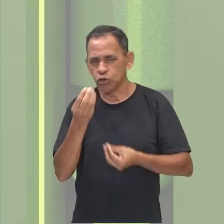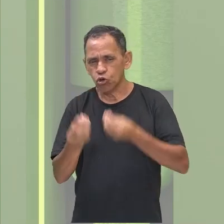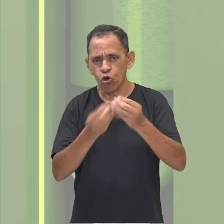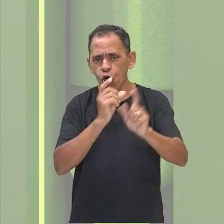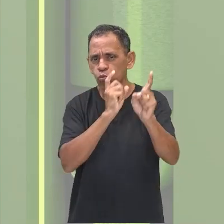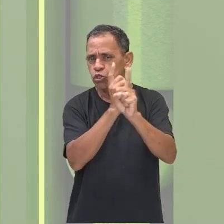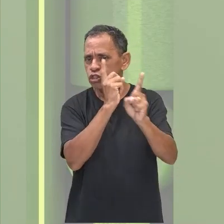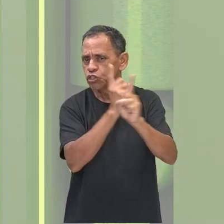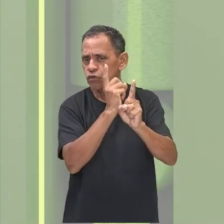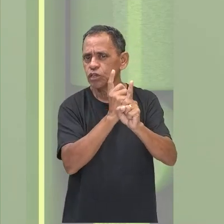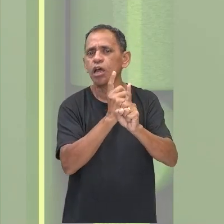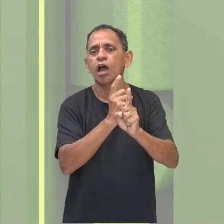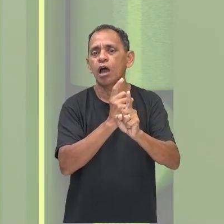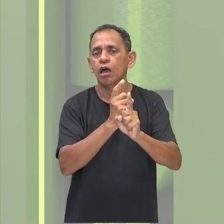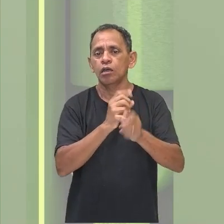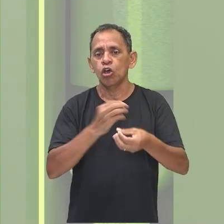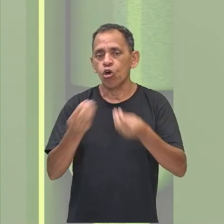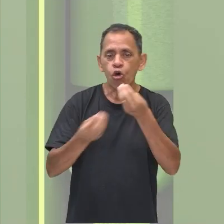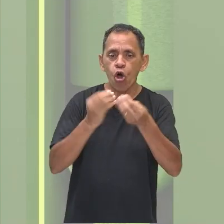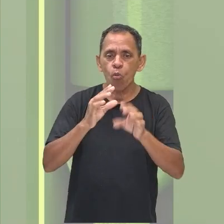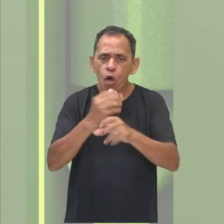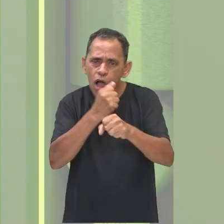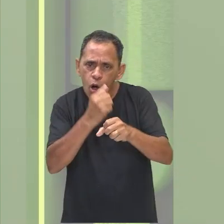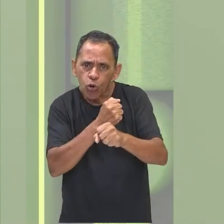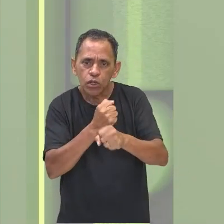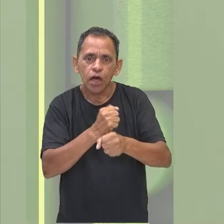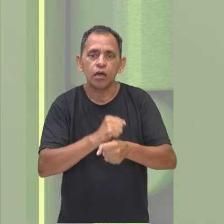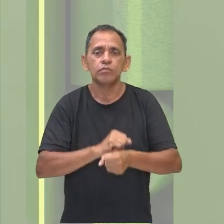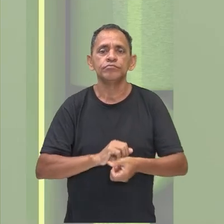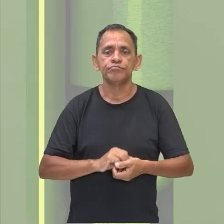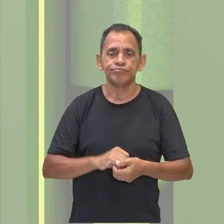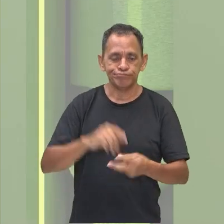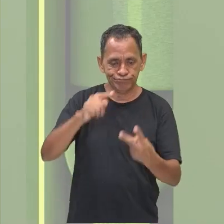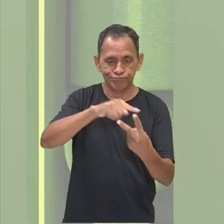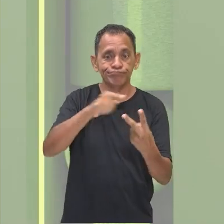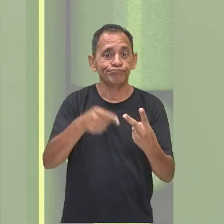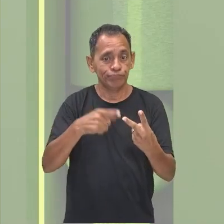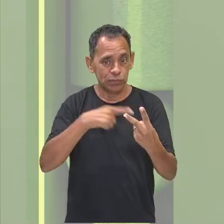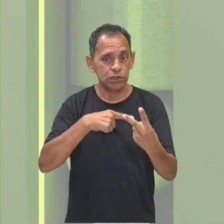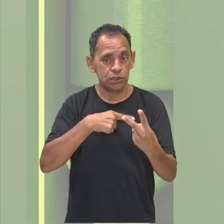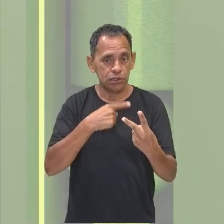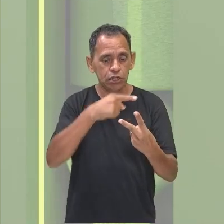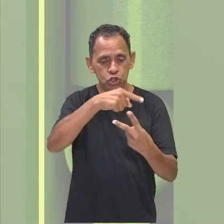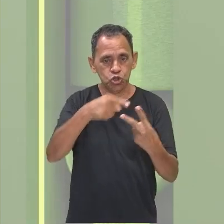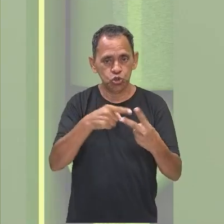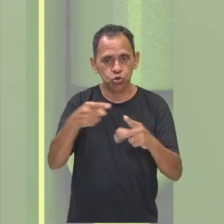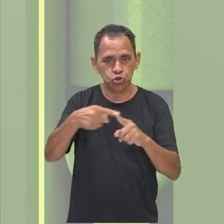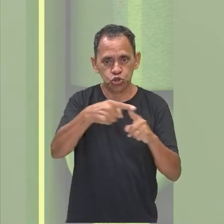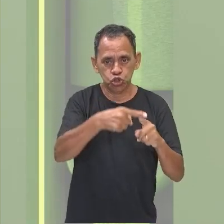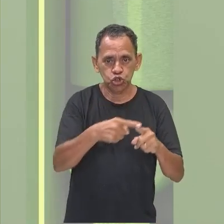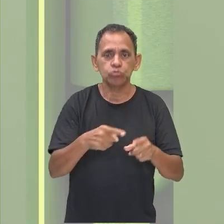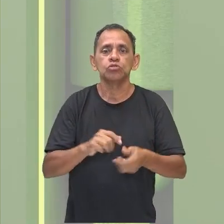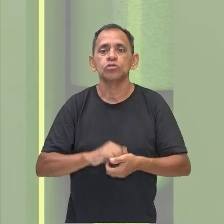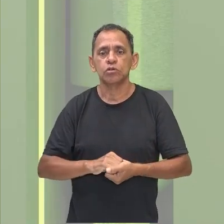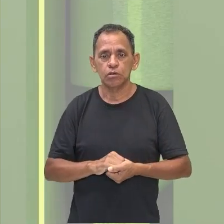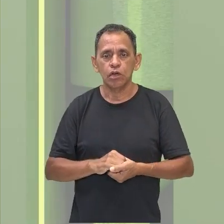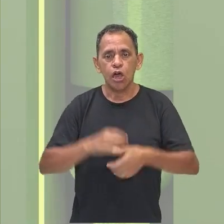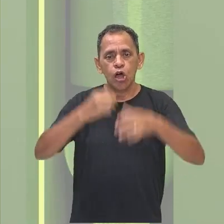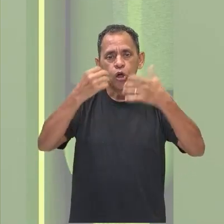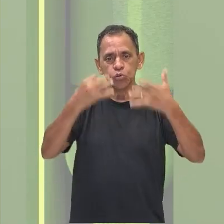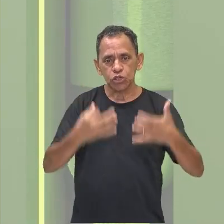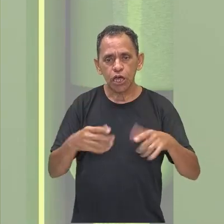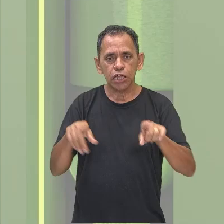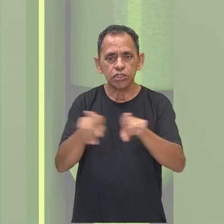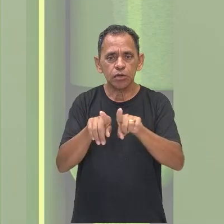que tu tá utilizando para espaço e qual unidade que tu tá utilizando para tempo tá bom vamos falar aqui das grandezas de cada uma dessas